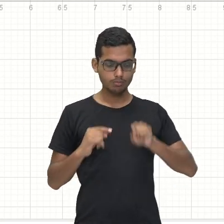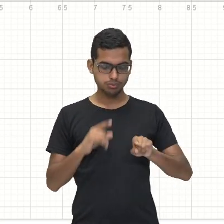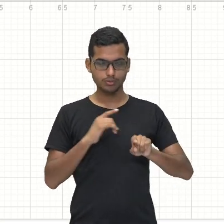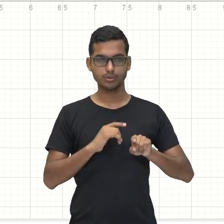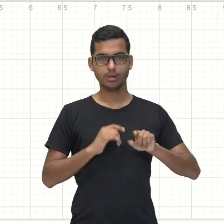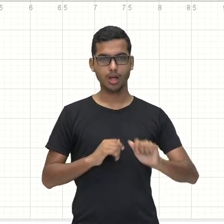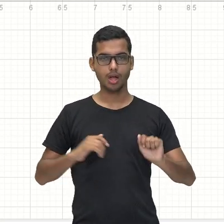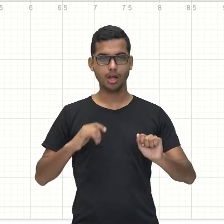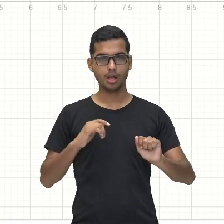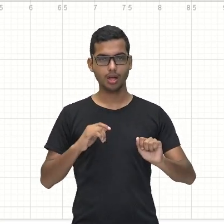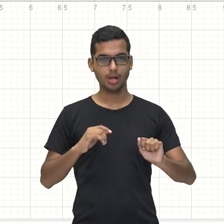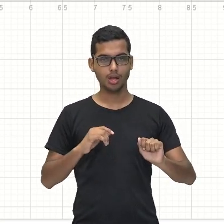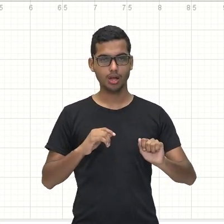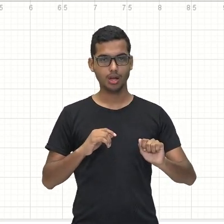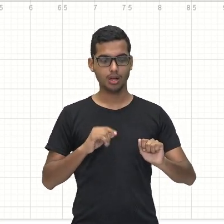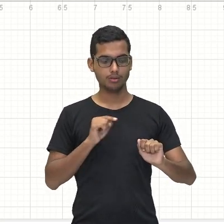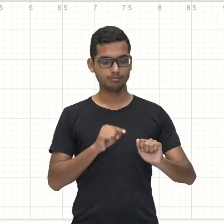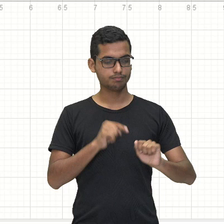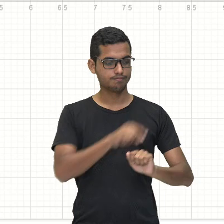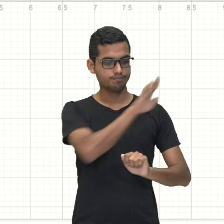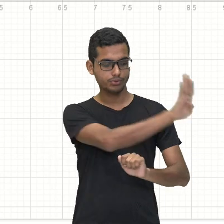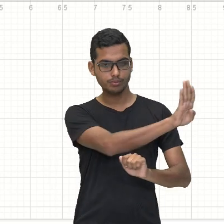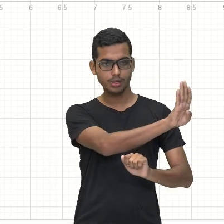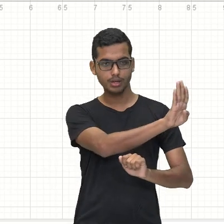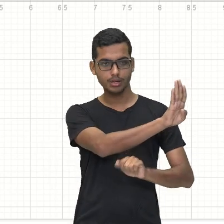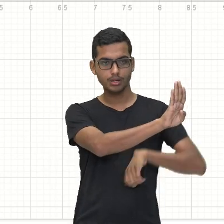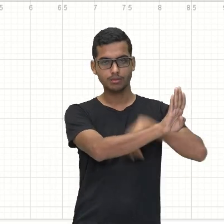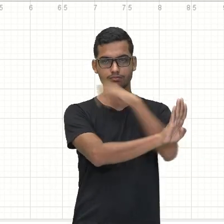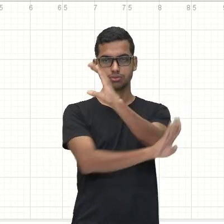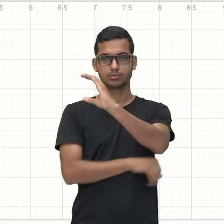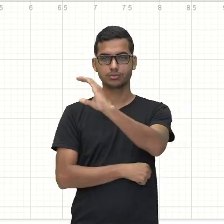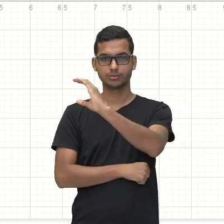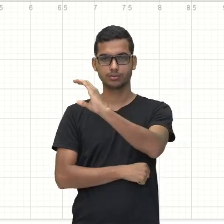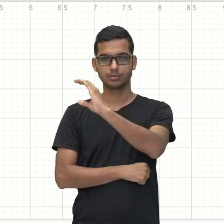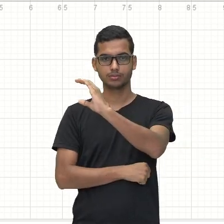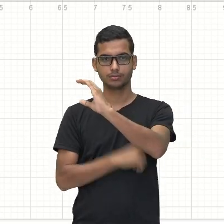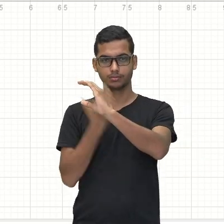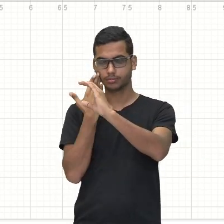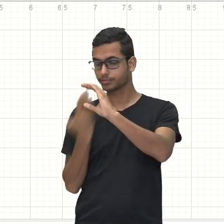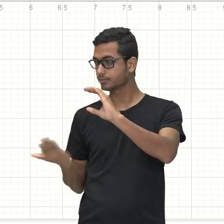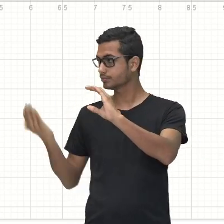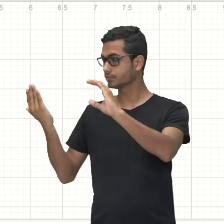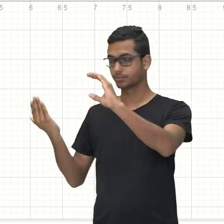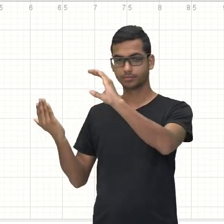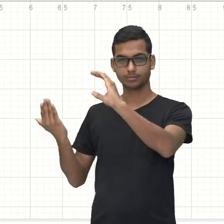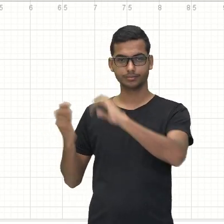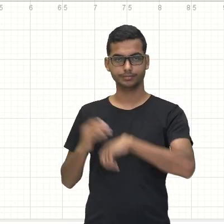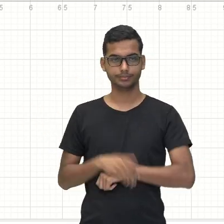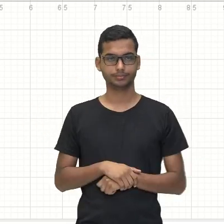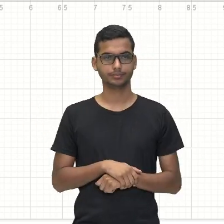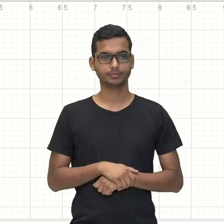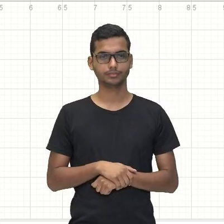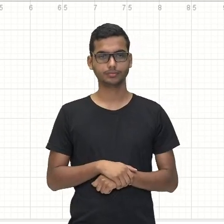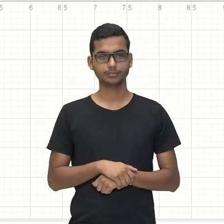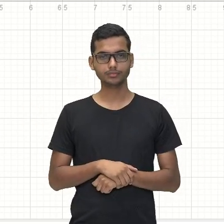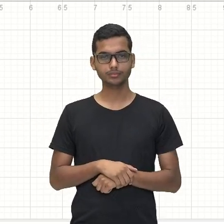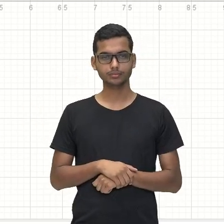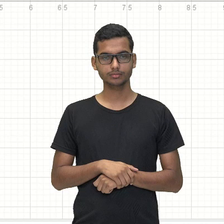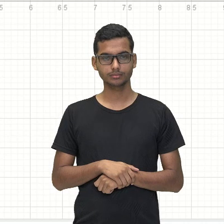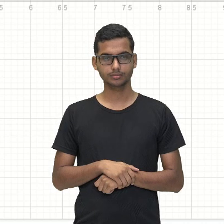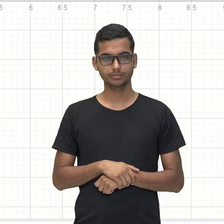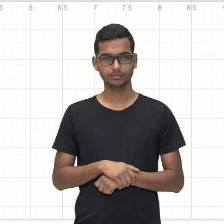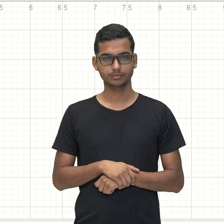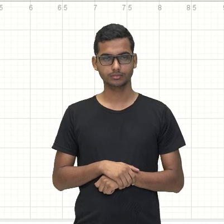menos 4 no eixo x e menos 2 no eixo y. Então, é este